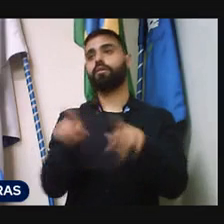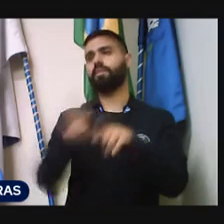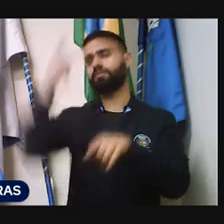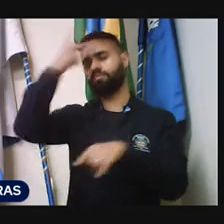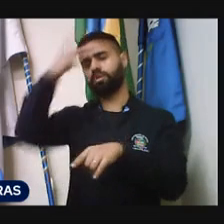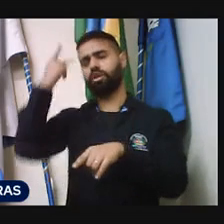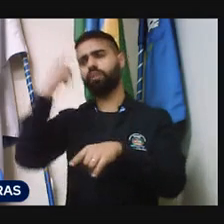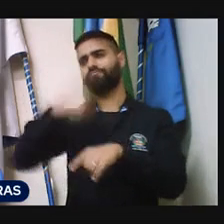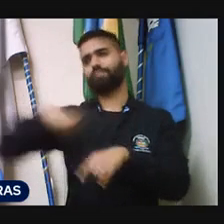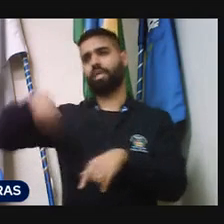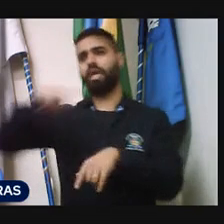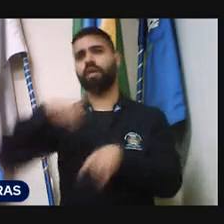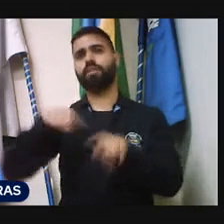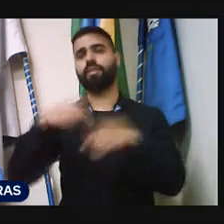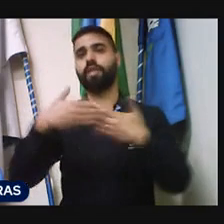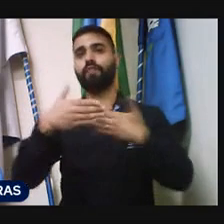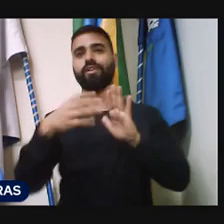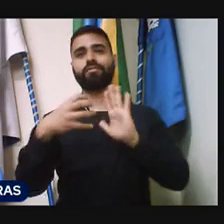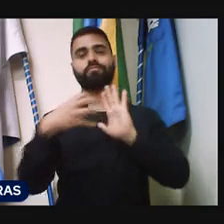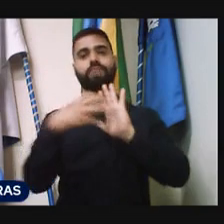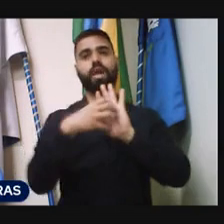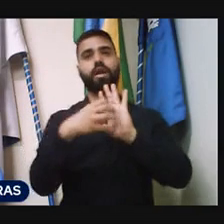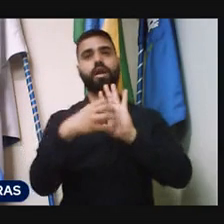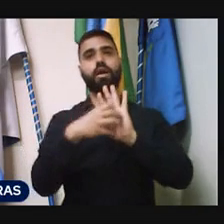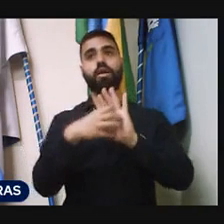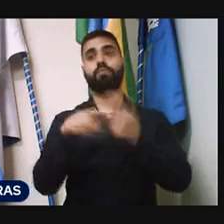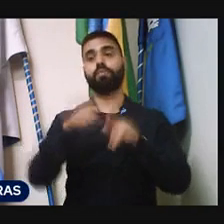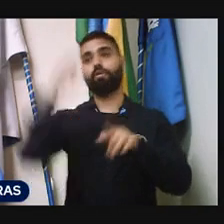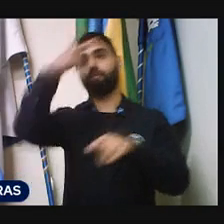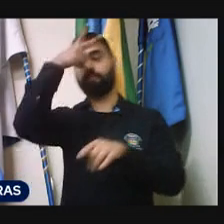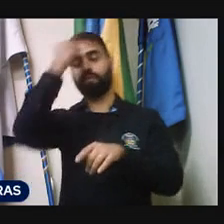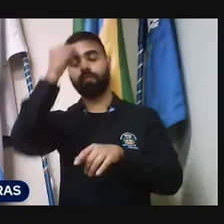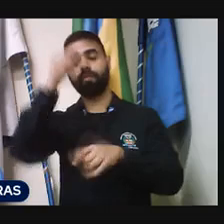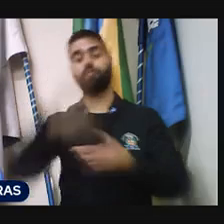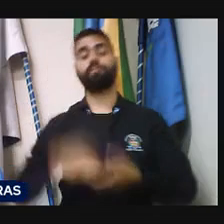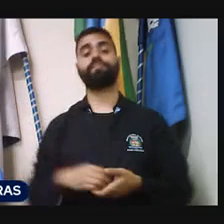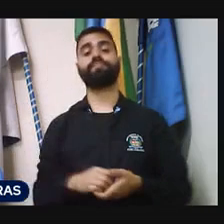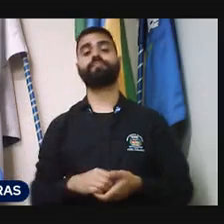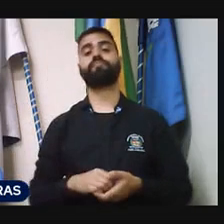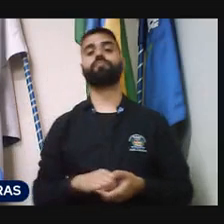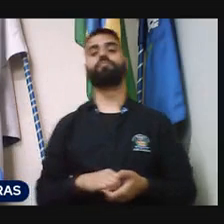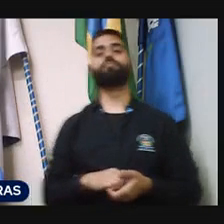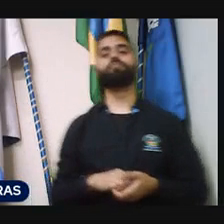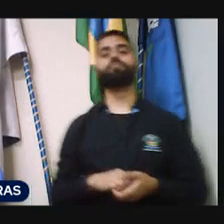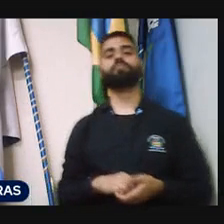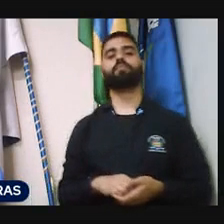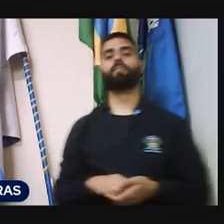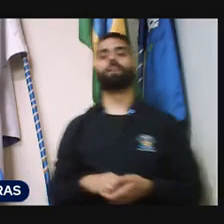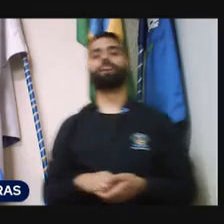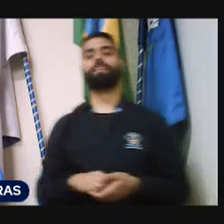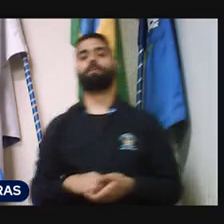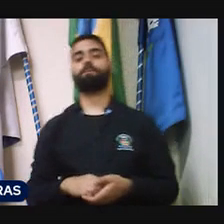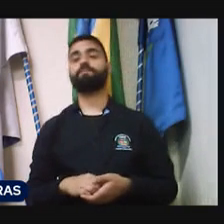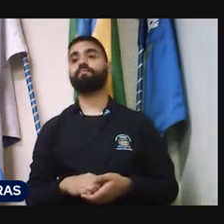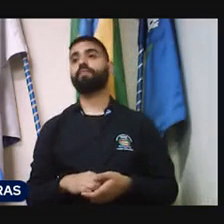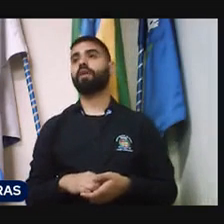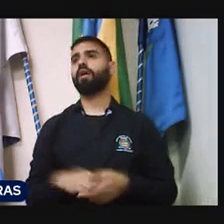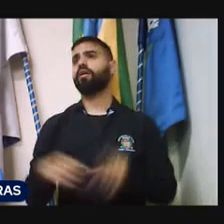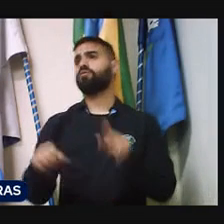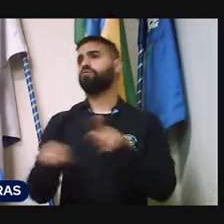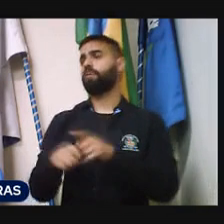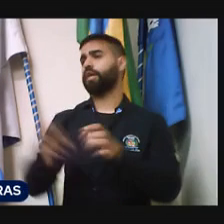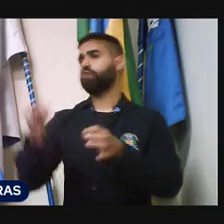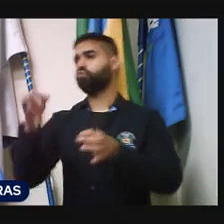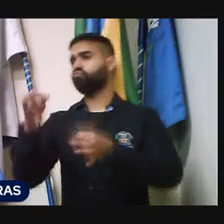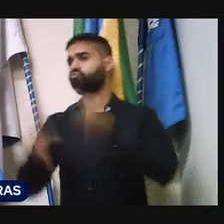né que estamos aqui a gente a frente da casa Legislativa nosso prefeito Fernando graça Fernandinho graça nossa jurídica e tem